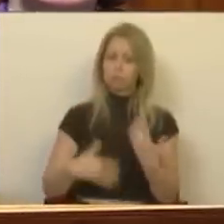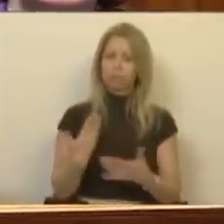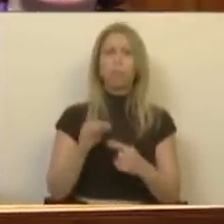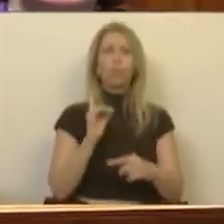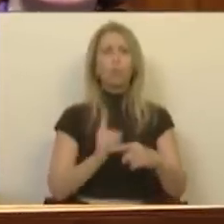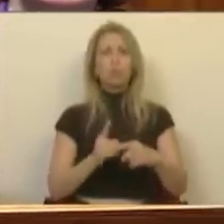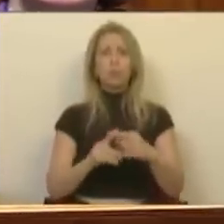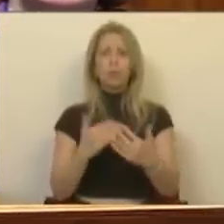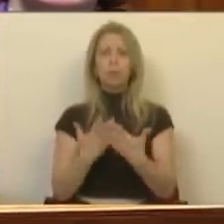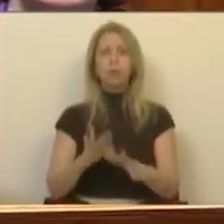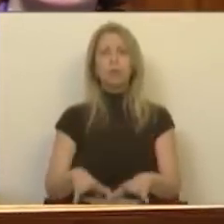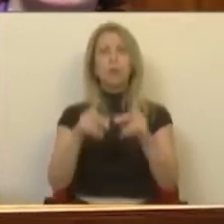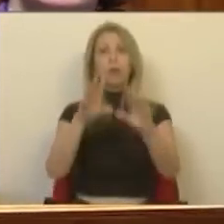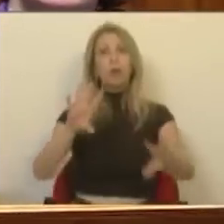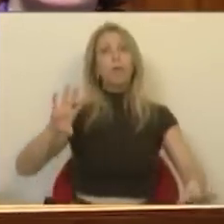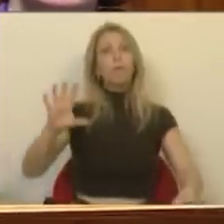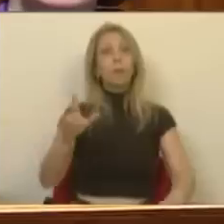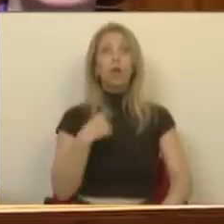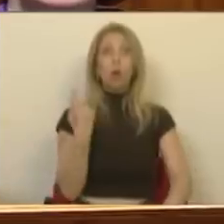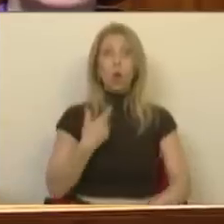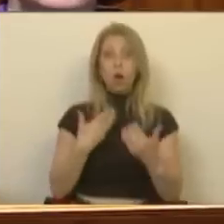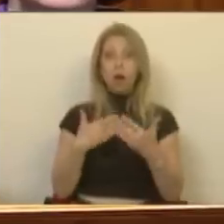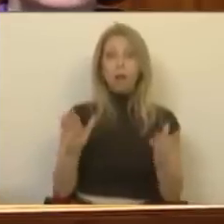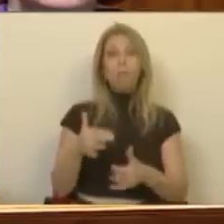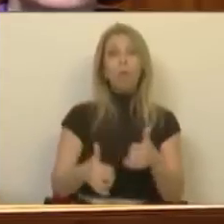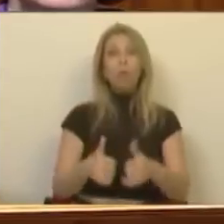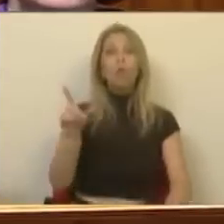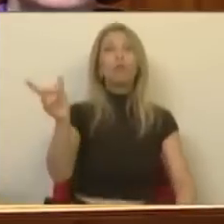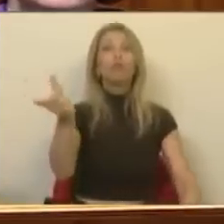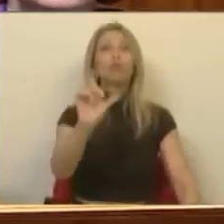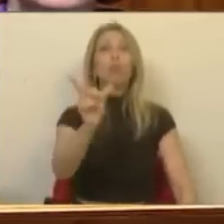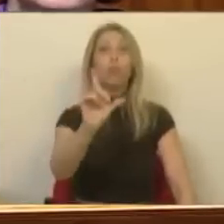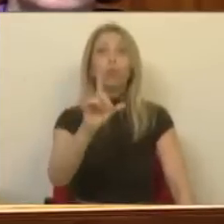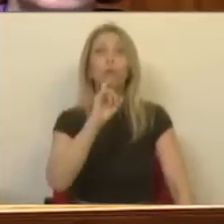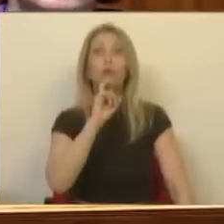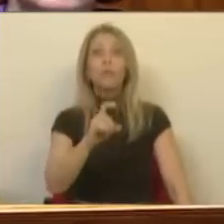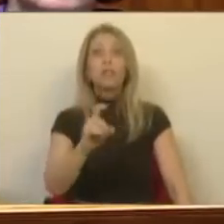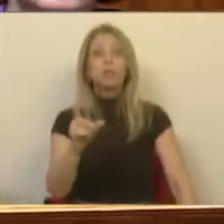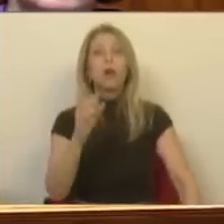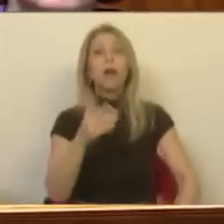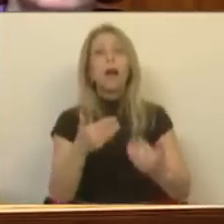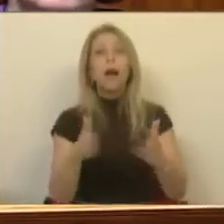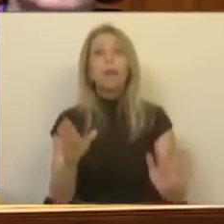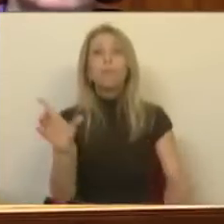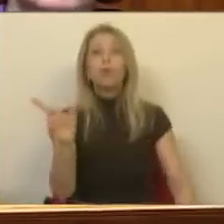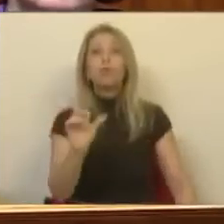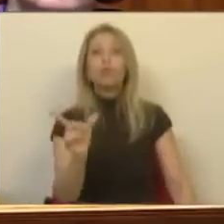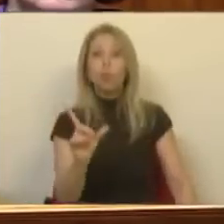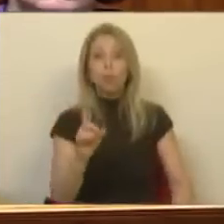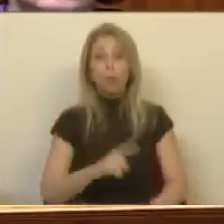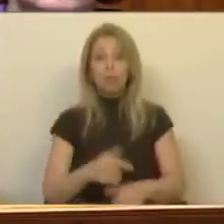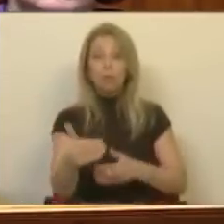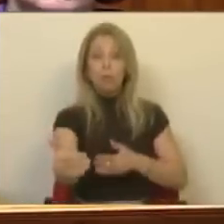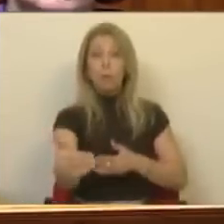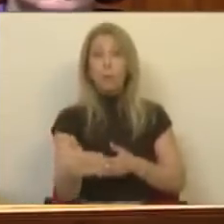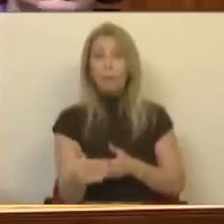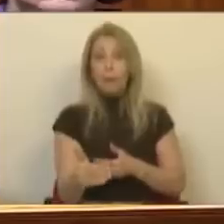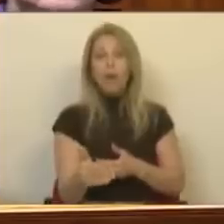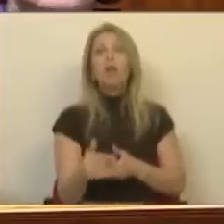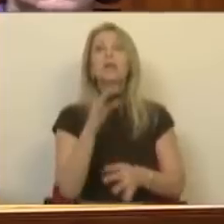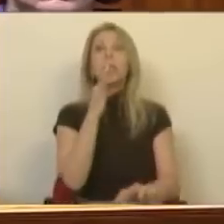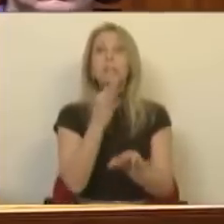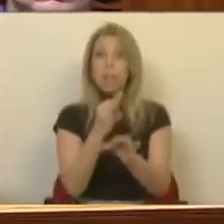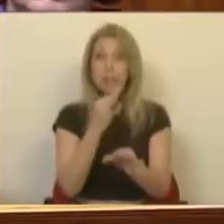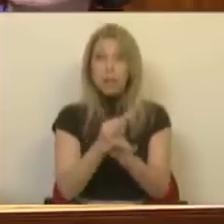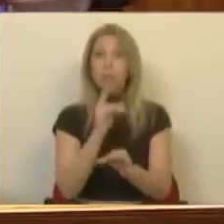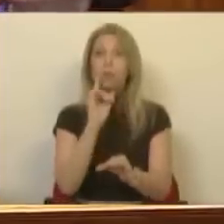foi ficando avançado uma vez em Julho e havendo um prazo muito curto para em setembro de se apresentar este